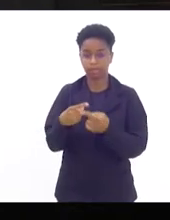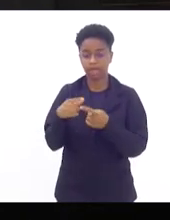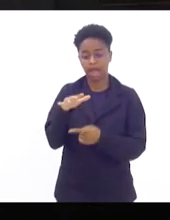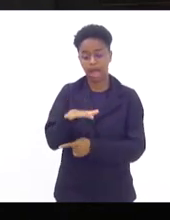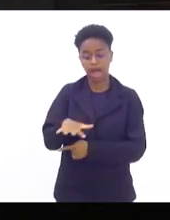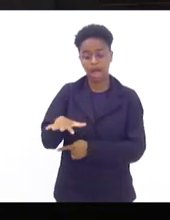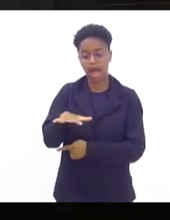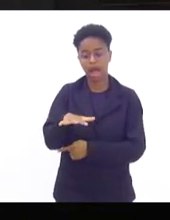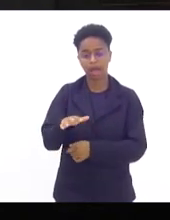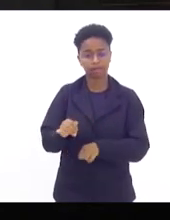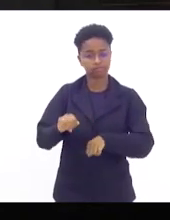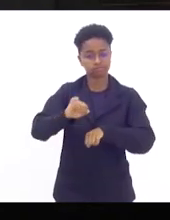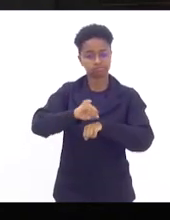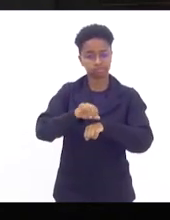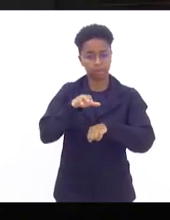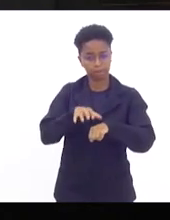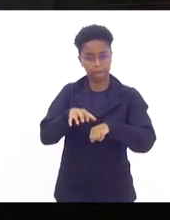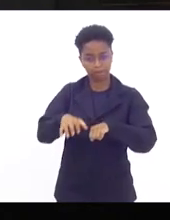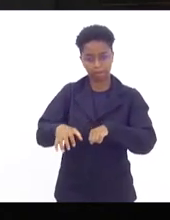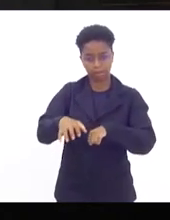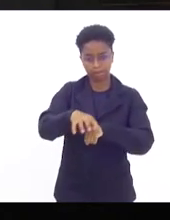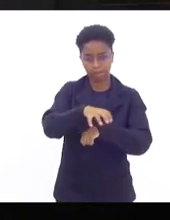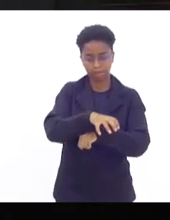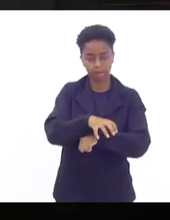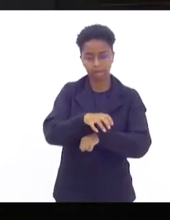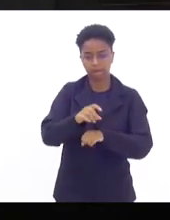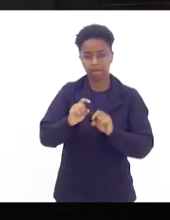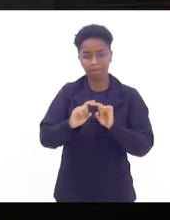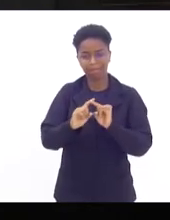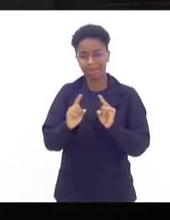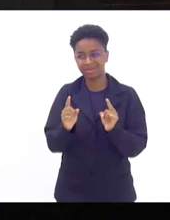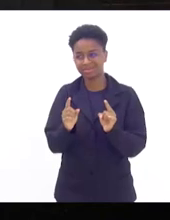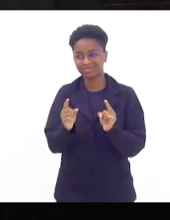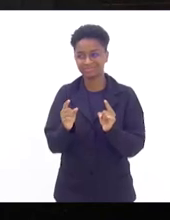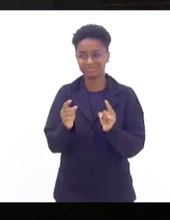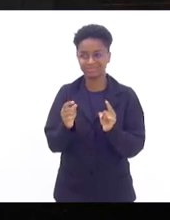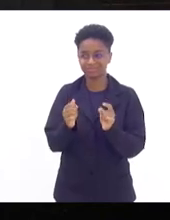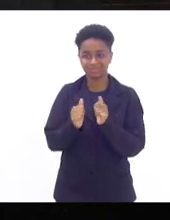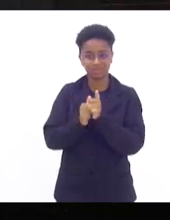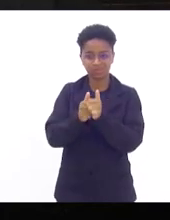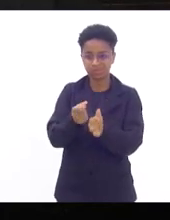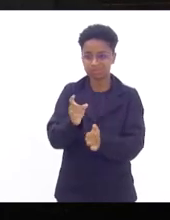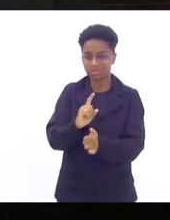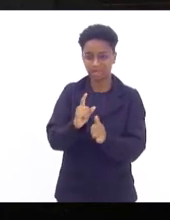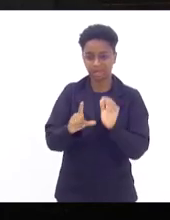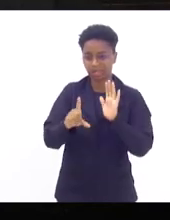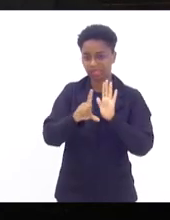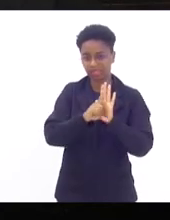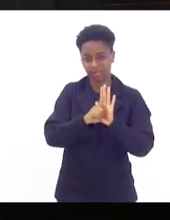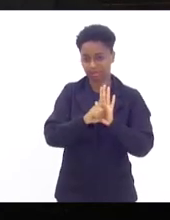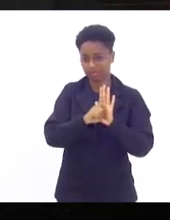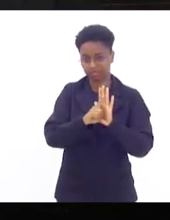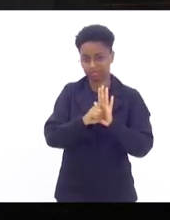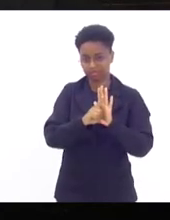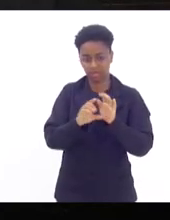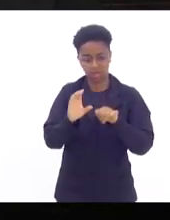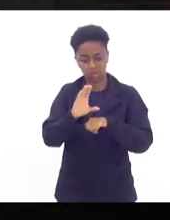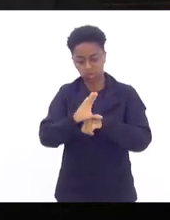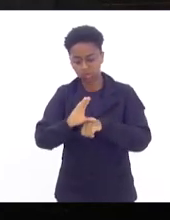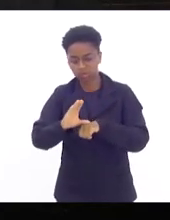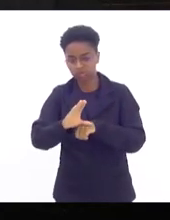região metropolitana não seguem as leis usuais, a